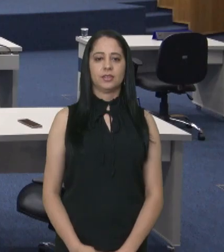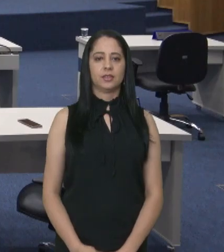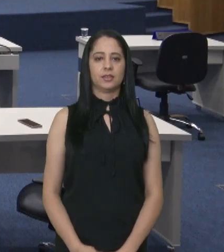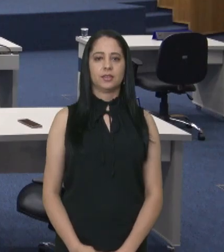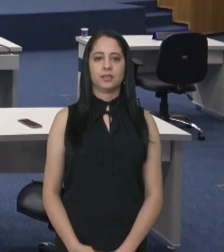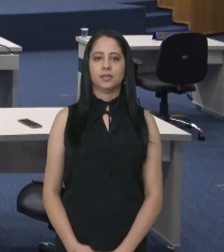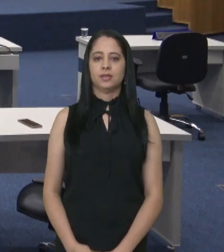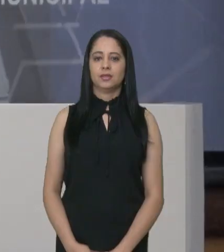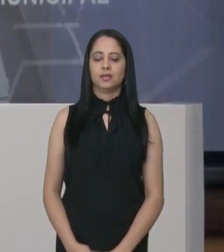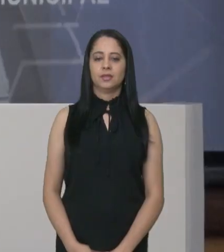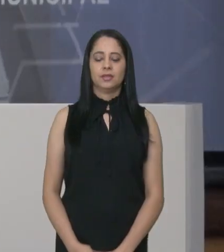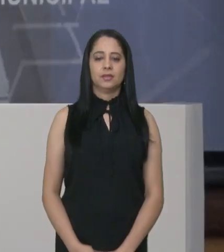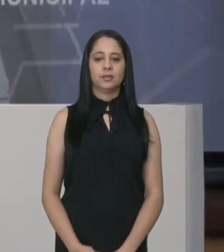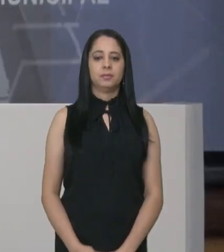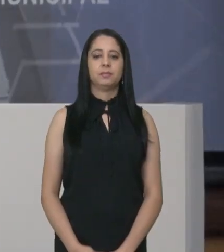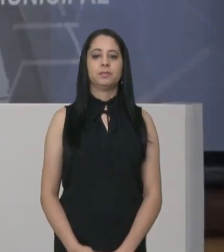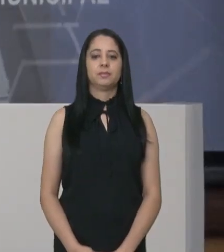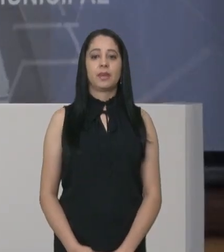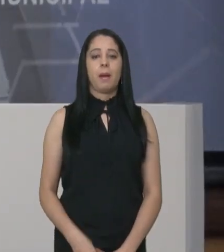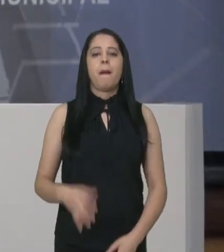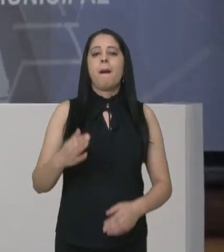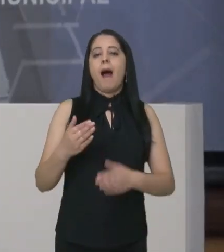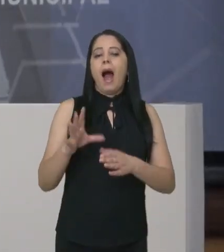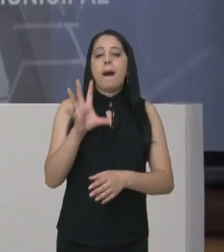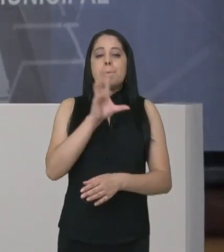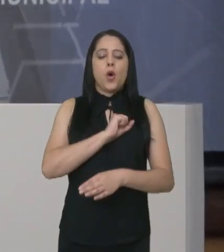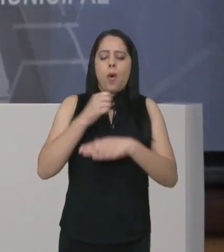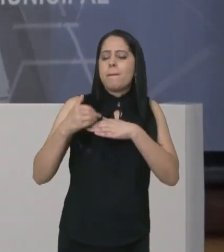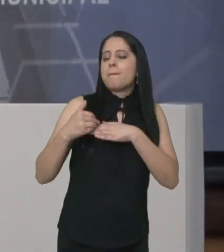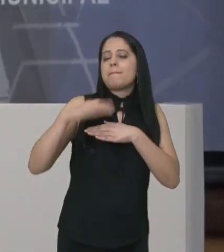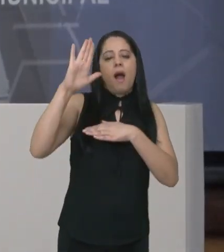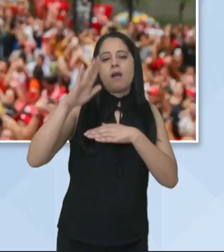Bom, mais amor.